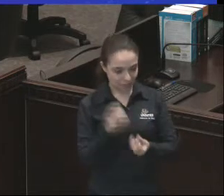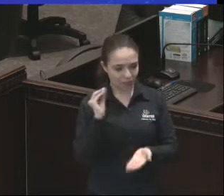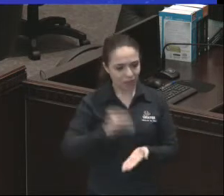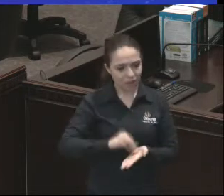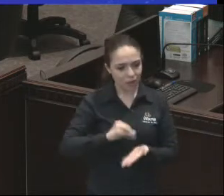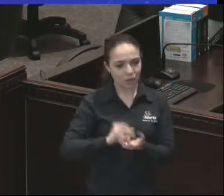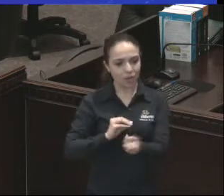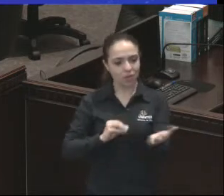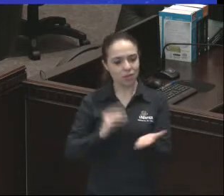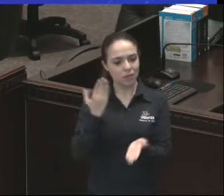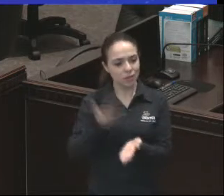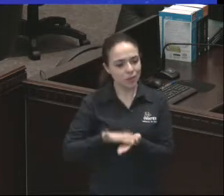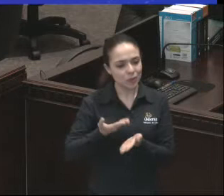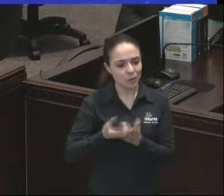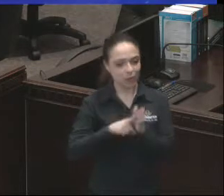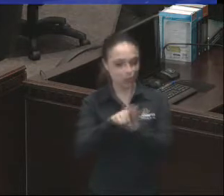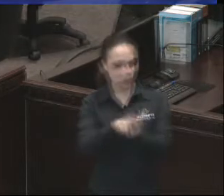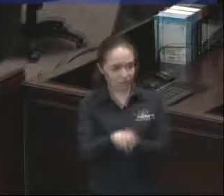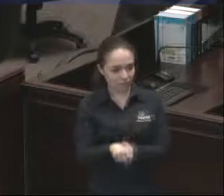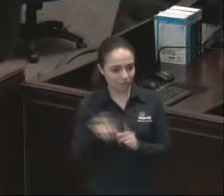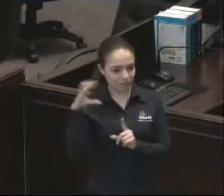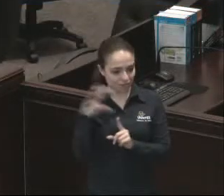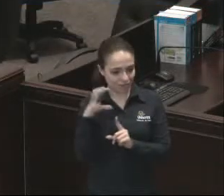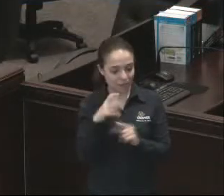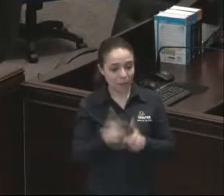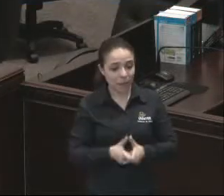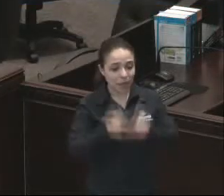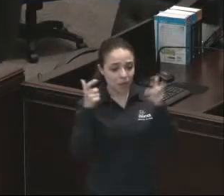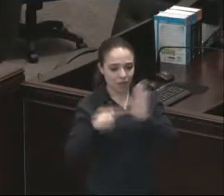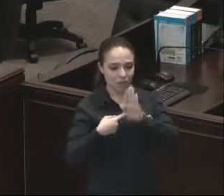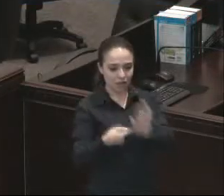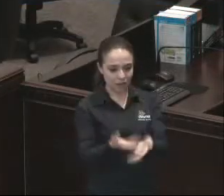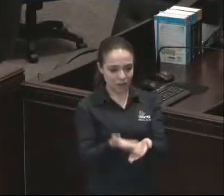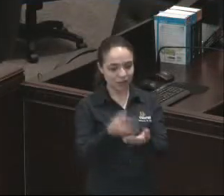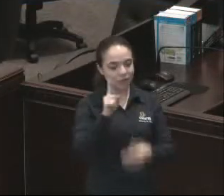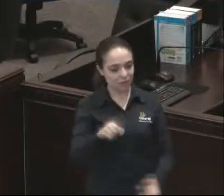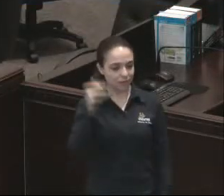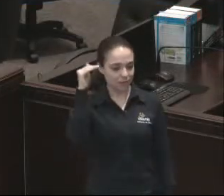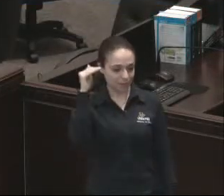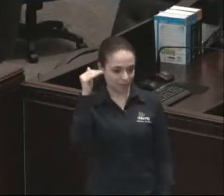estudos sobre efeitos crônicos, a maioria desses estudos que eu mostrei para vocês são agudos.